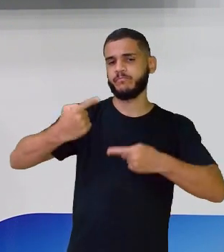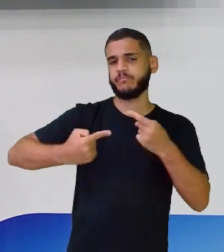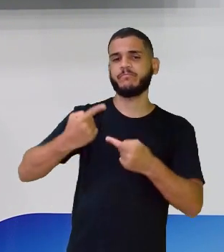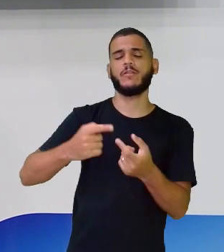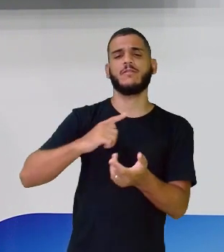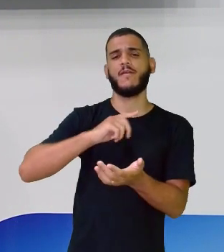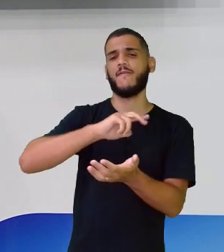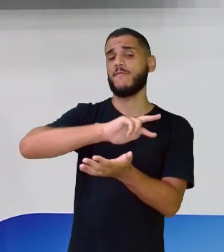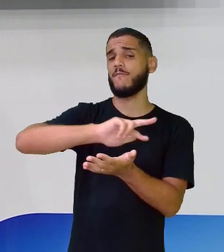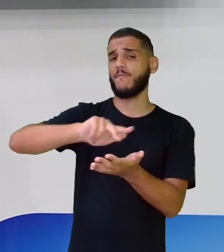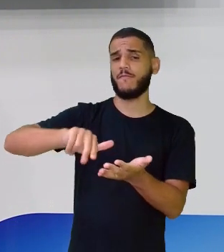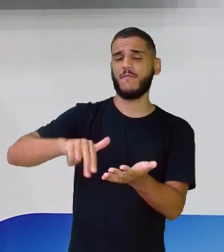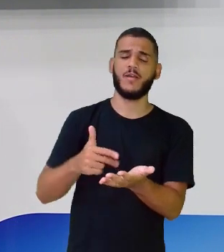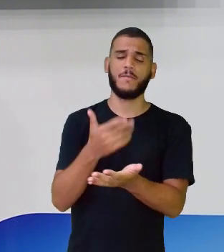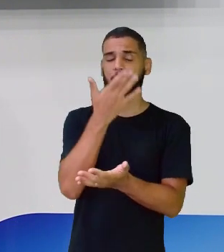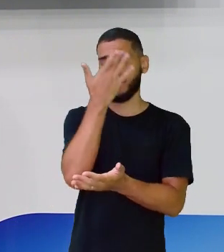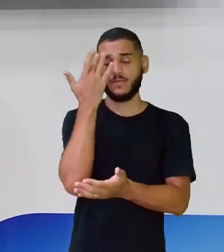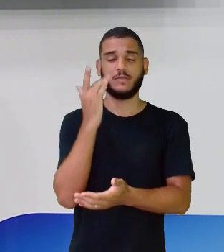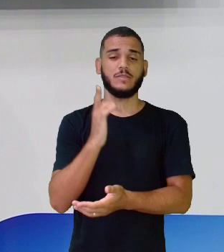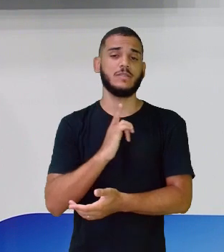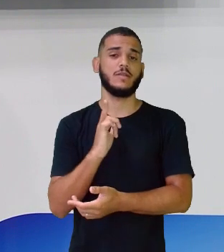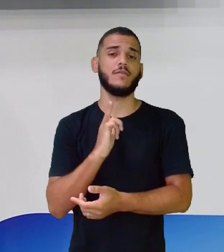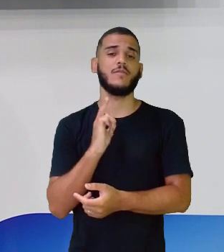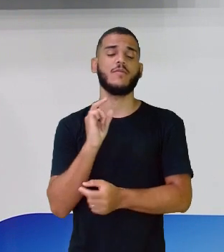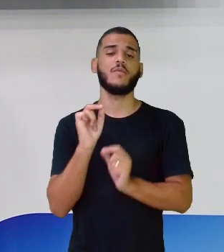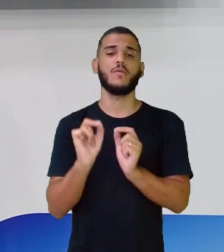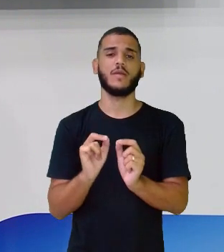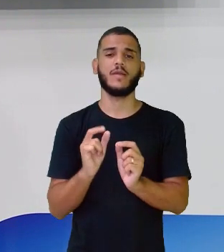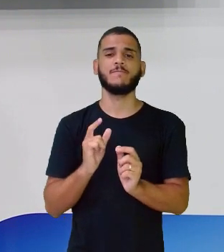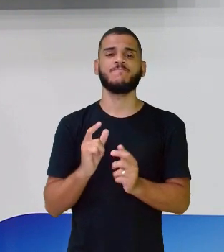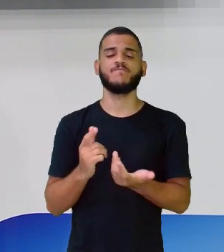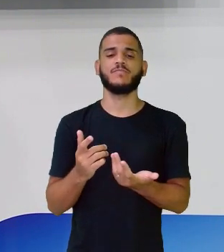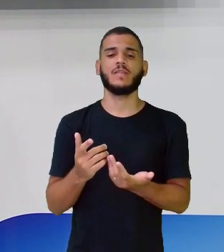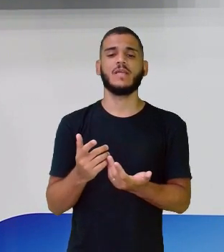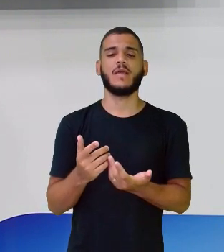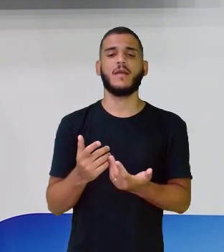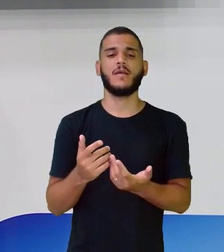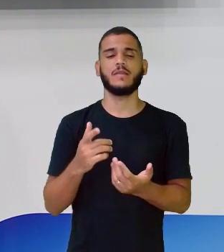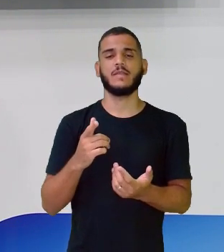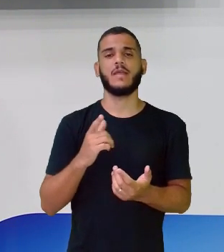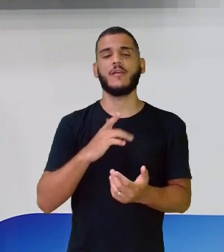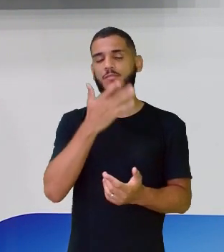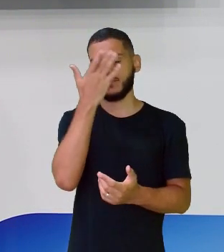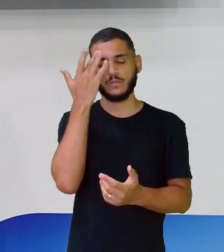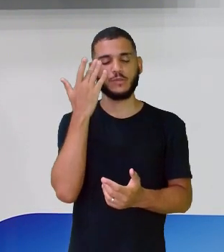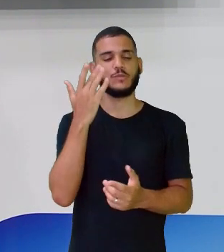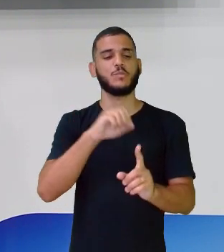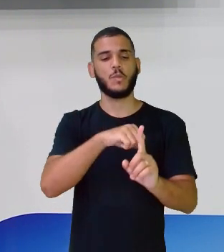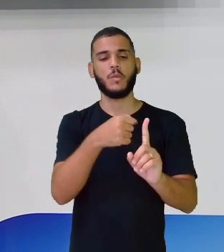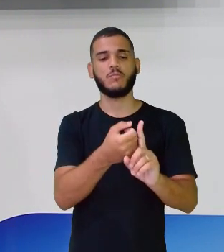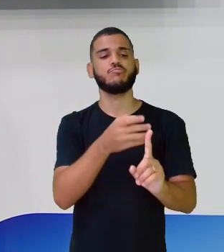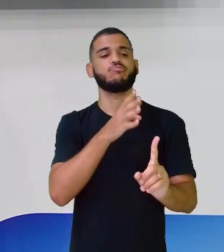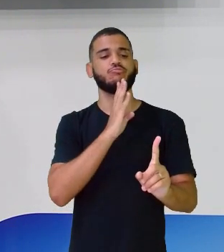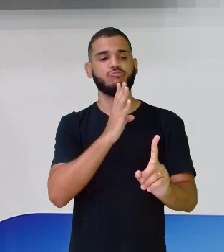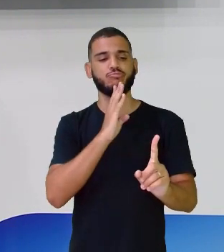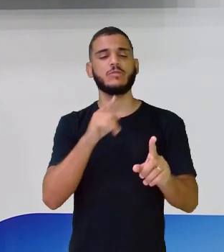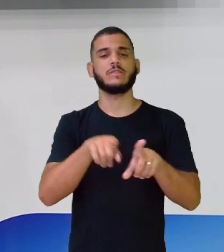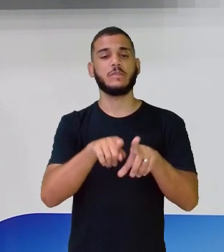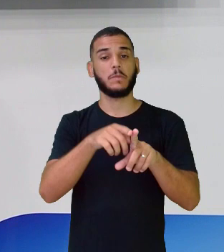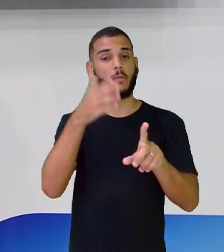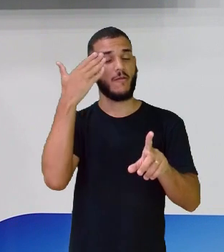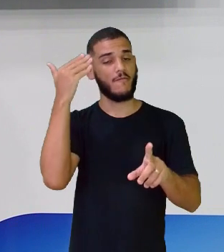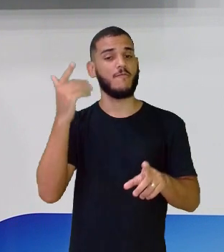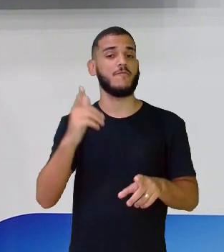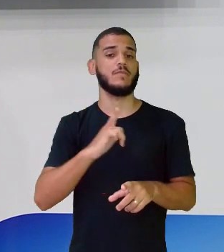enfim, alguém que teve um grande reconhecimento social, teve fama, podemos dizer assim, e